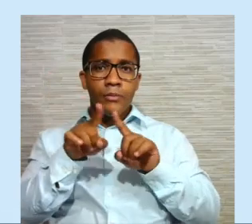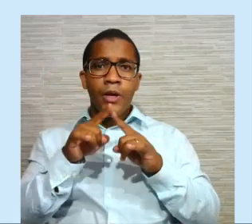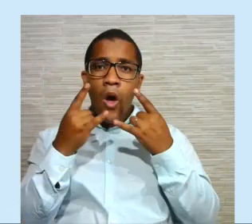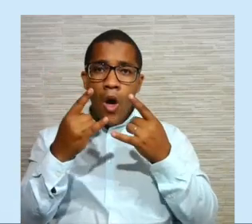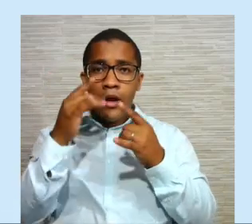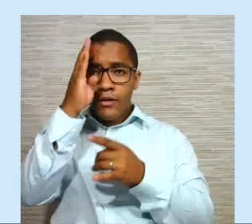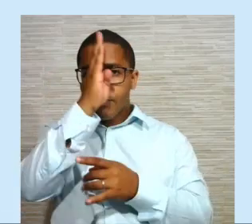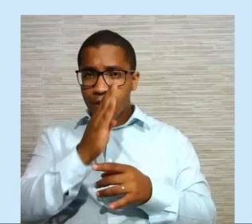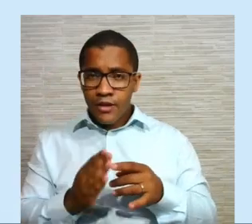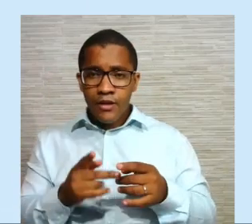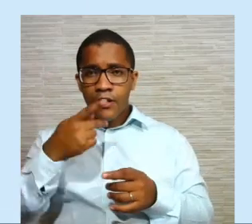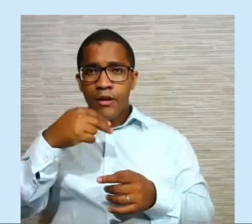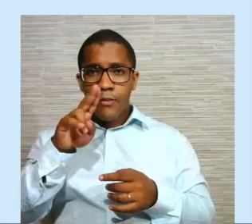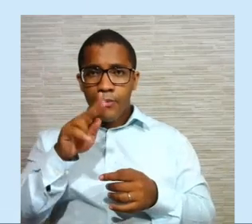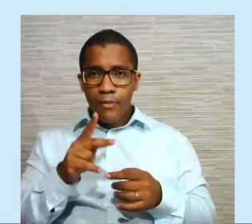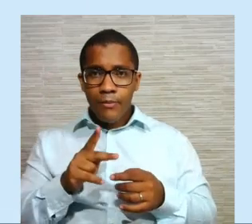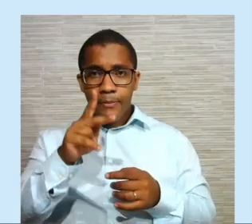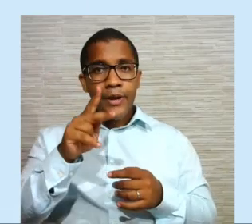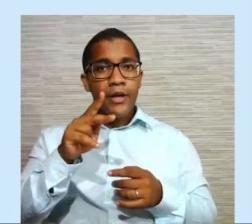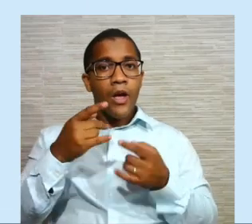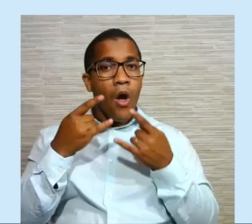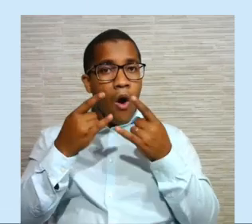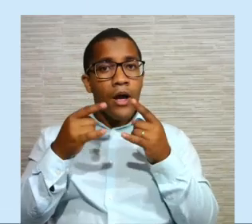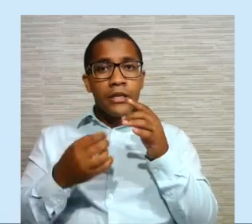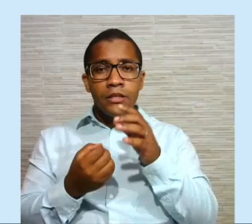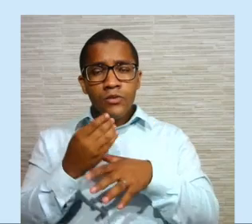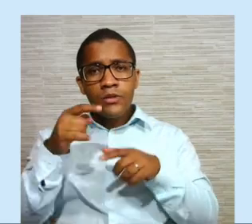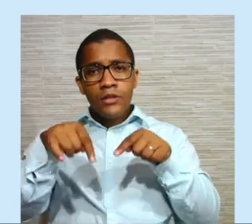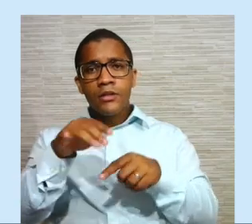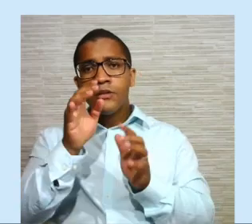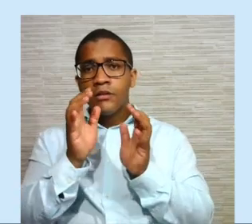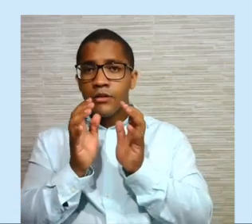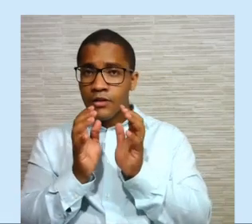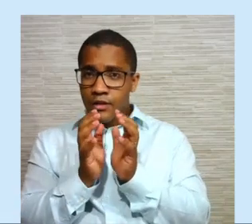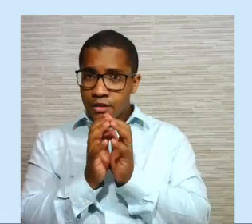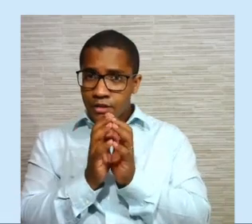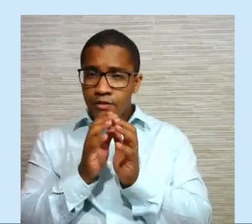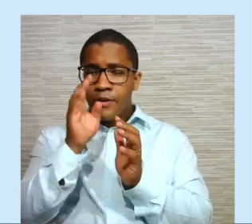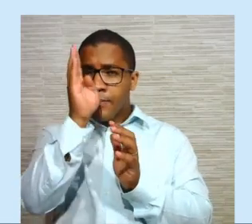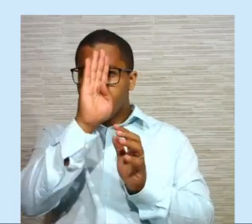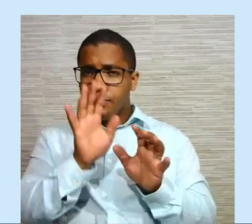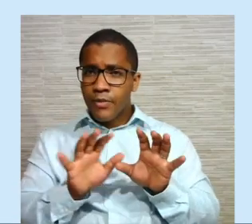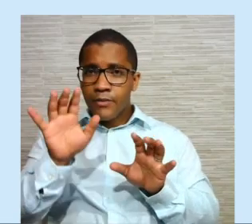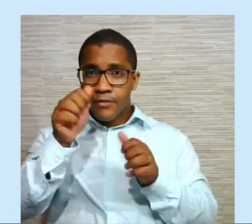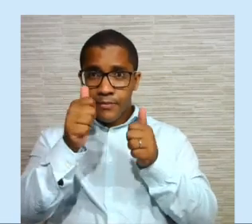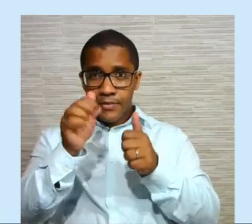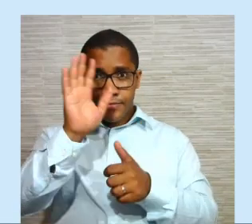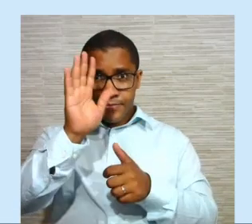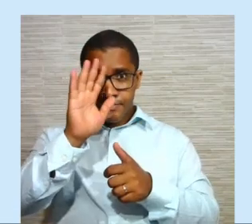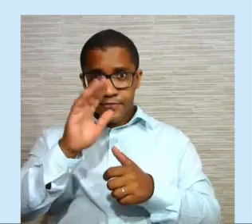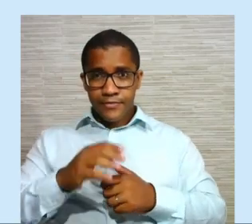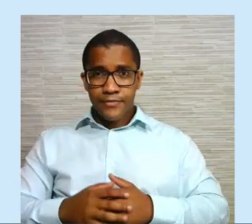rock brasileiro, o punk rock, né, surgido aqui em Recife e no Brasil. Até a próxima!